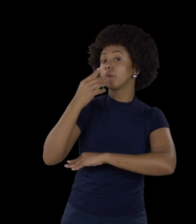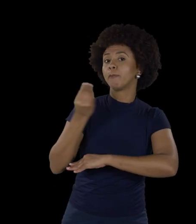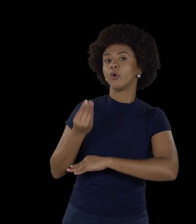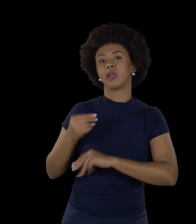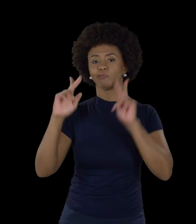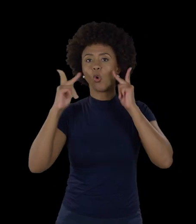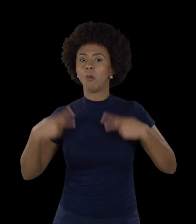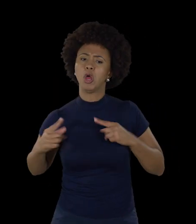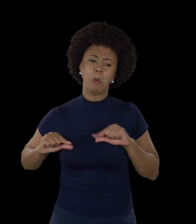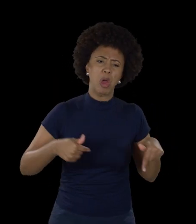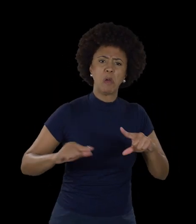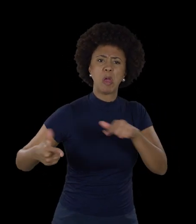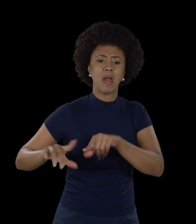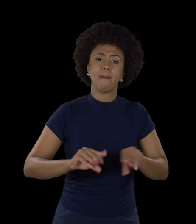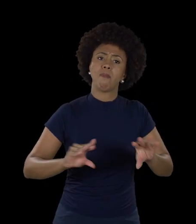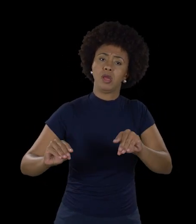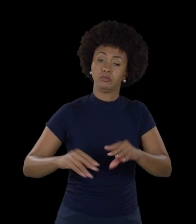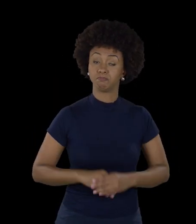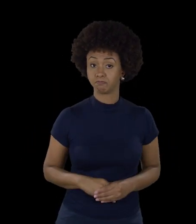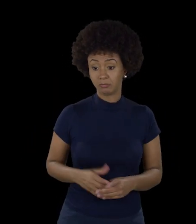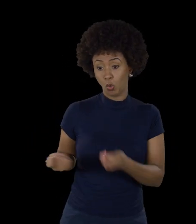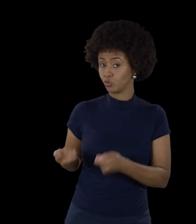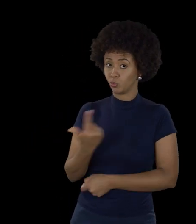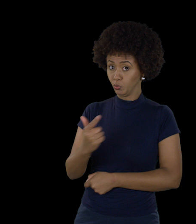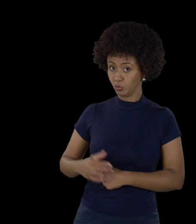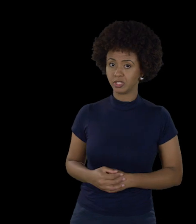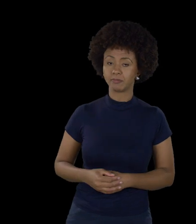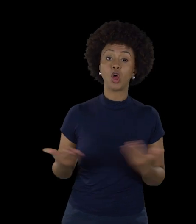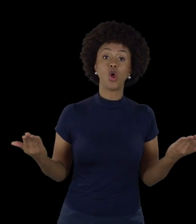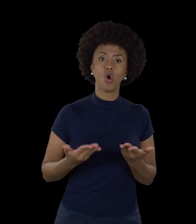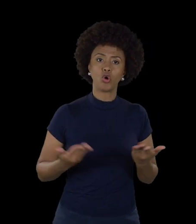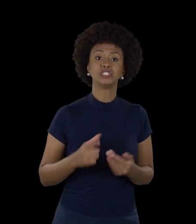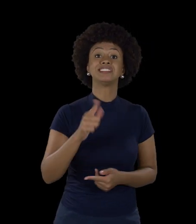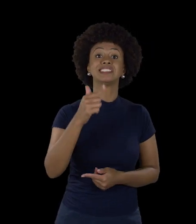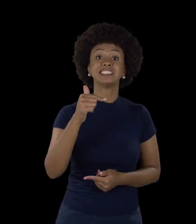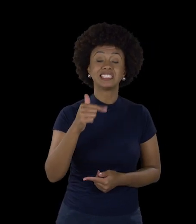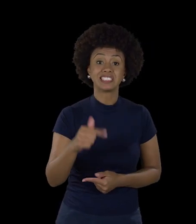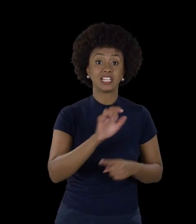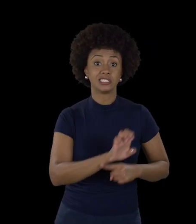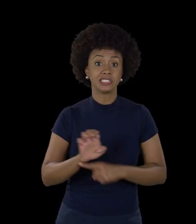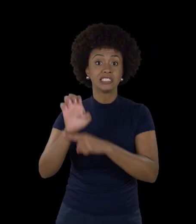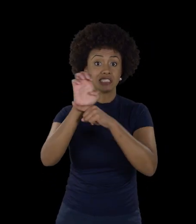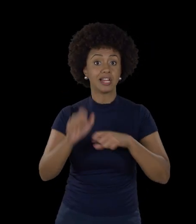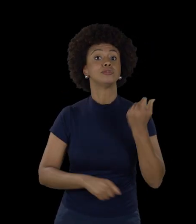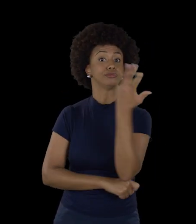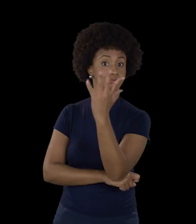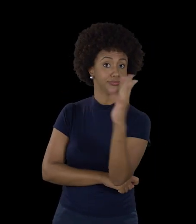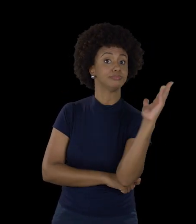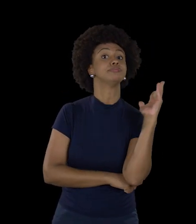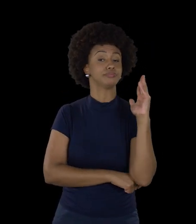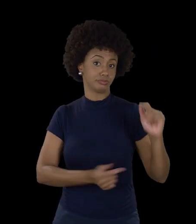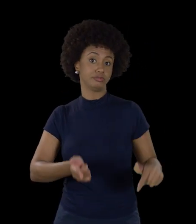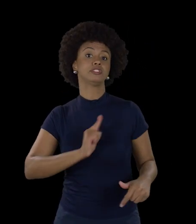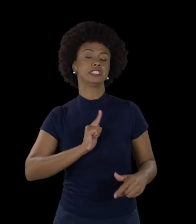descontrolada. A Mata Atlântica, que hoje abrange 17 estados, está entre eles. Ela inclui